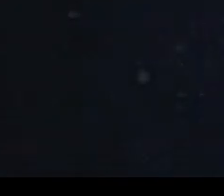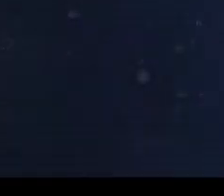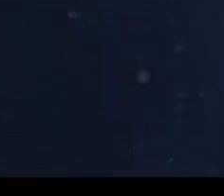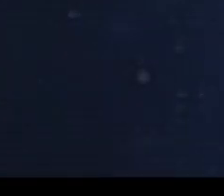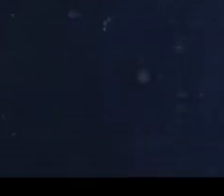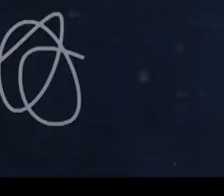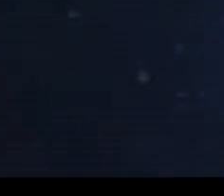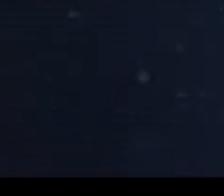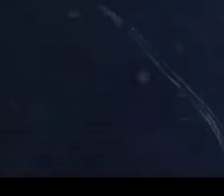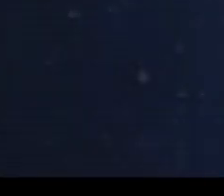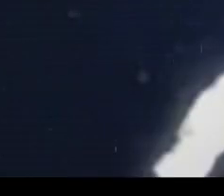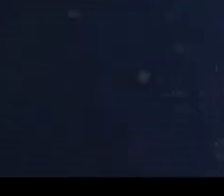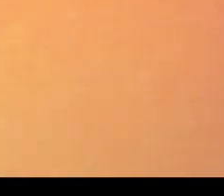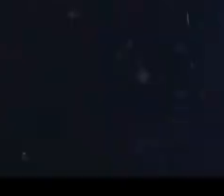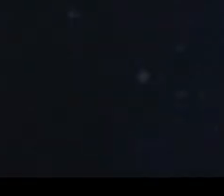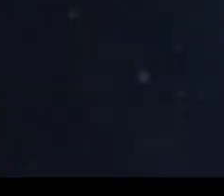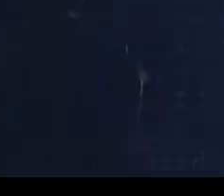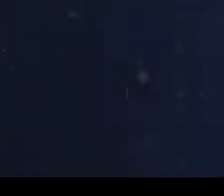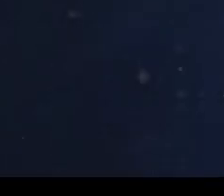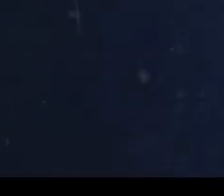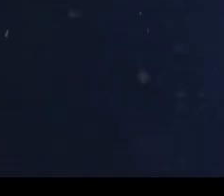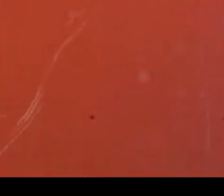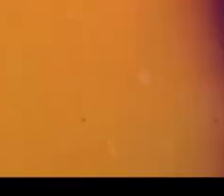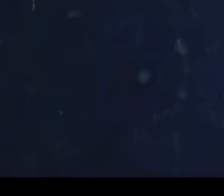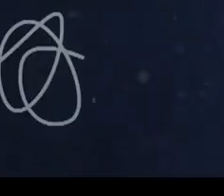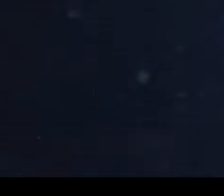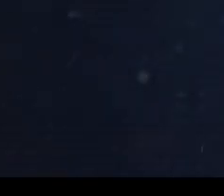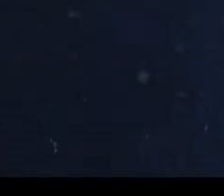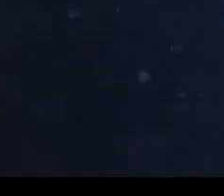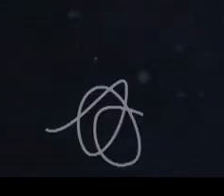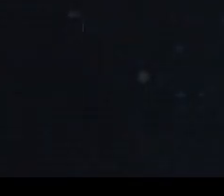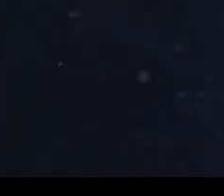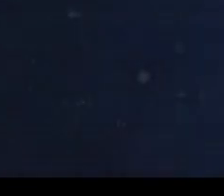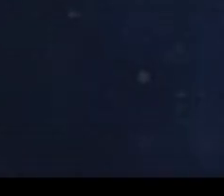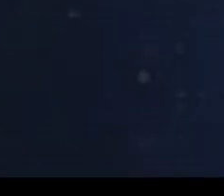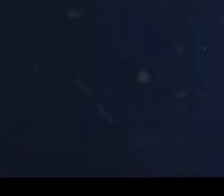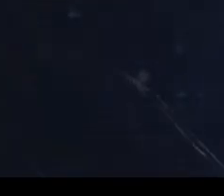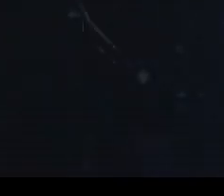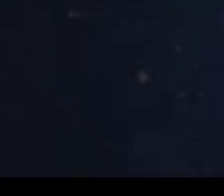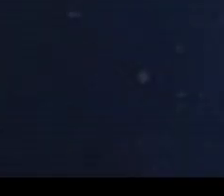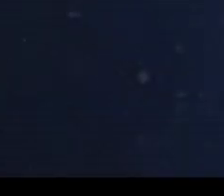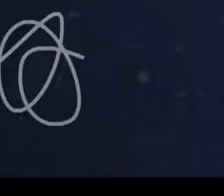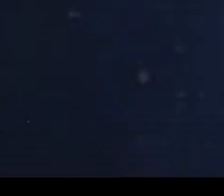a cena, os que te querem algema, os que não acreditam em você.